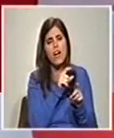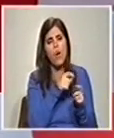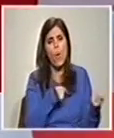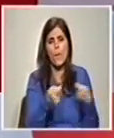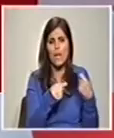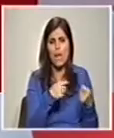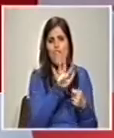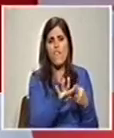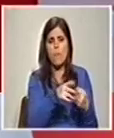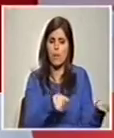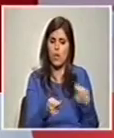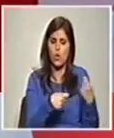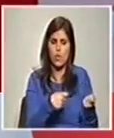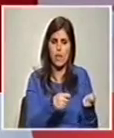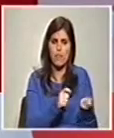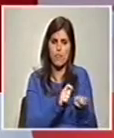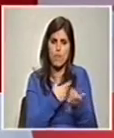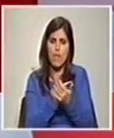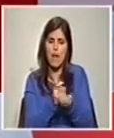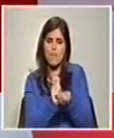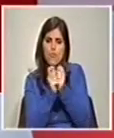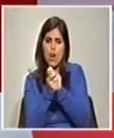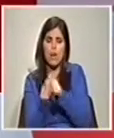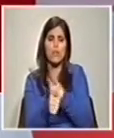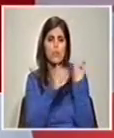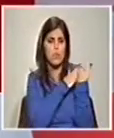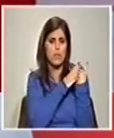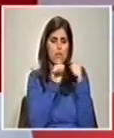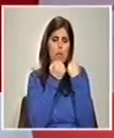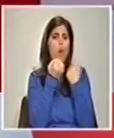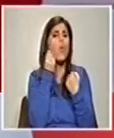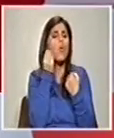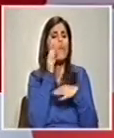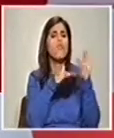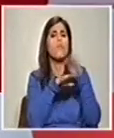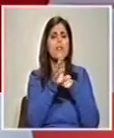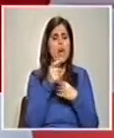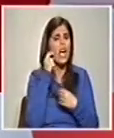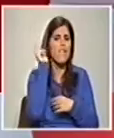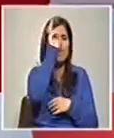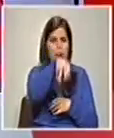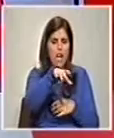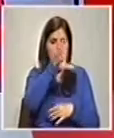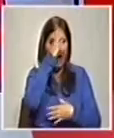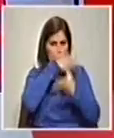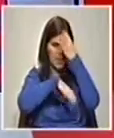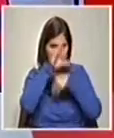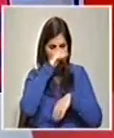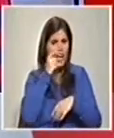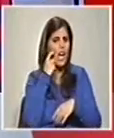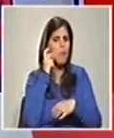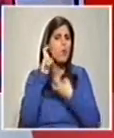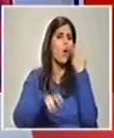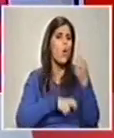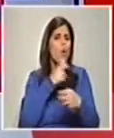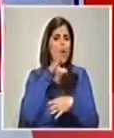tradicional, na sua forma de fazer negócio, melhorar a sua responsabilidade social no como fundo. Como é que esta formação é feita? Quem é que procura este tipo de formação? Quem é que está à procura em Portugal